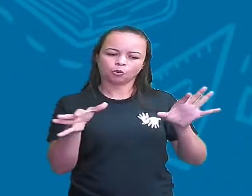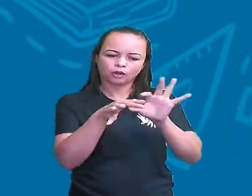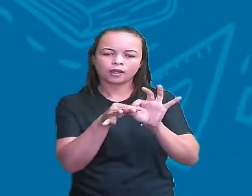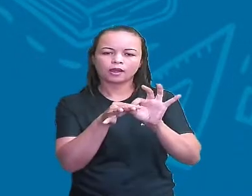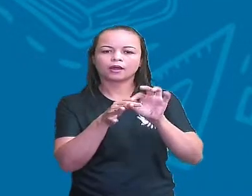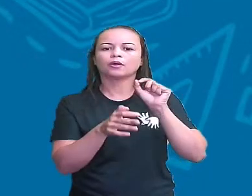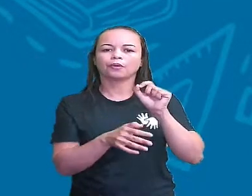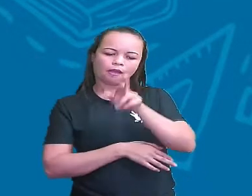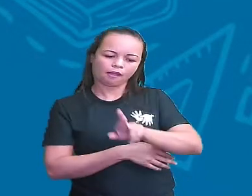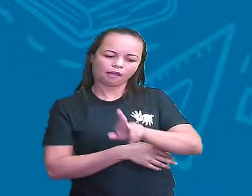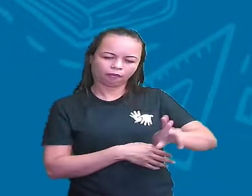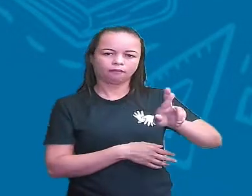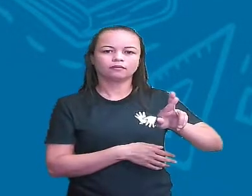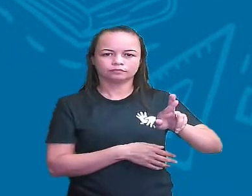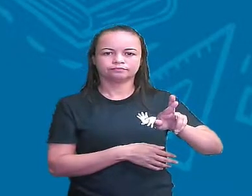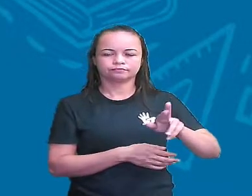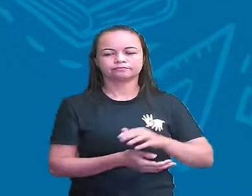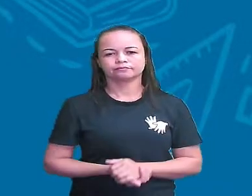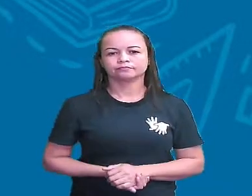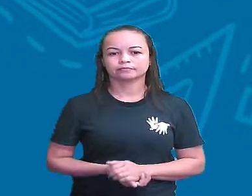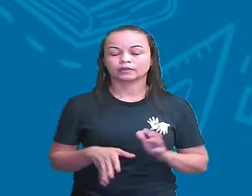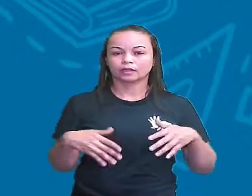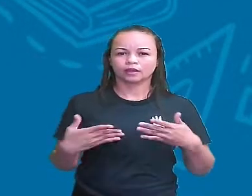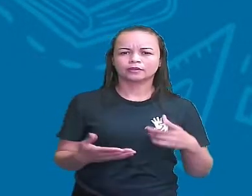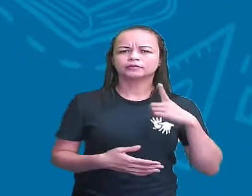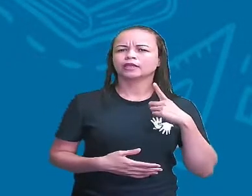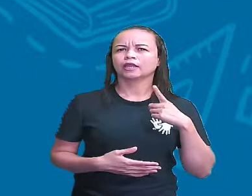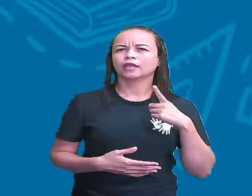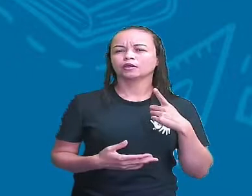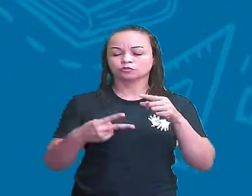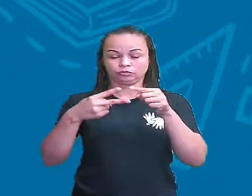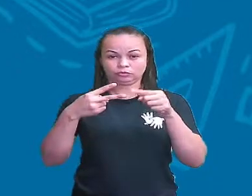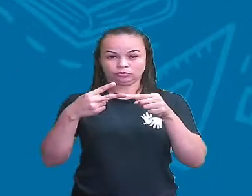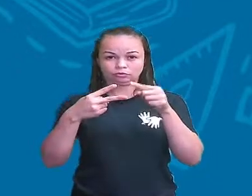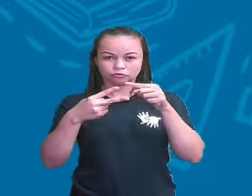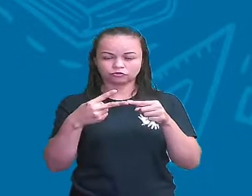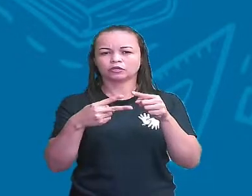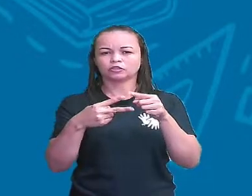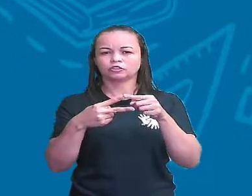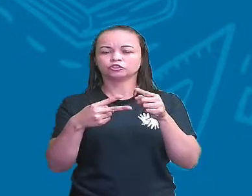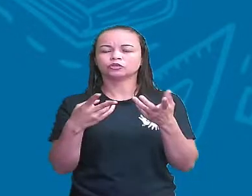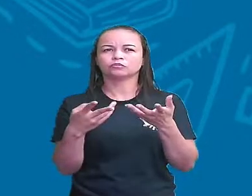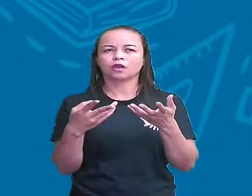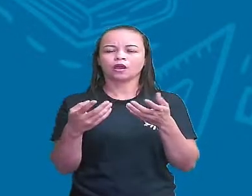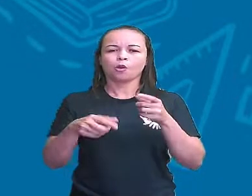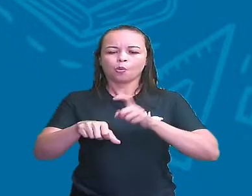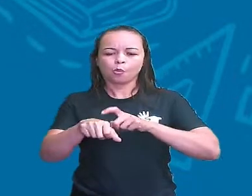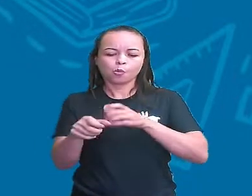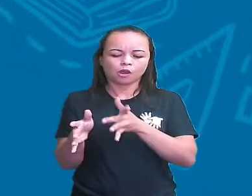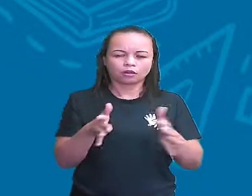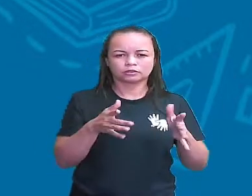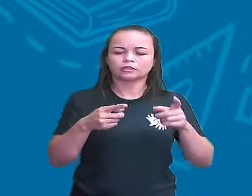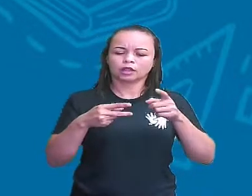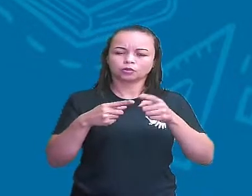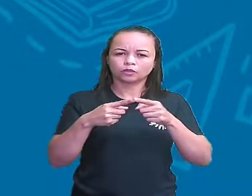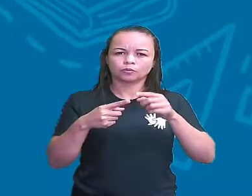certo? Então, aí a gente tem duas formas de contar o tempo. A gente tem o tempo cronológico